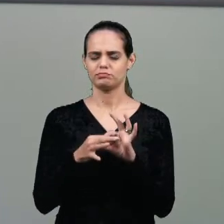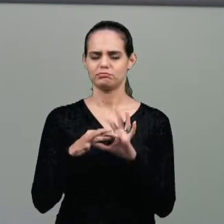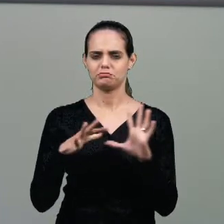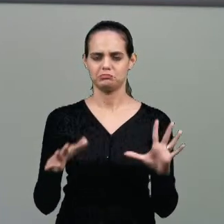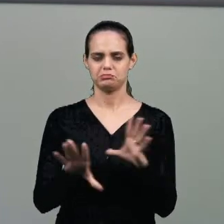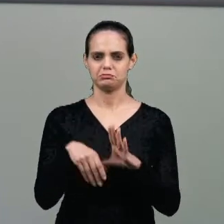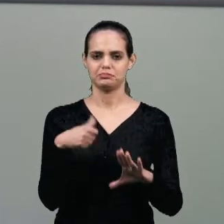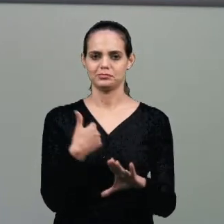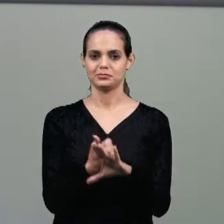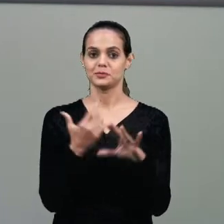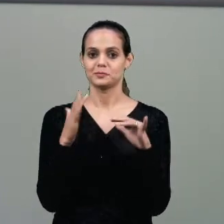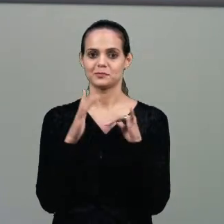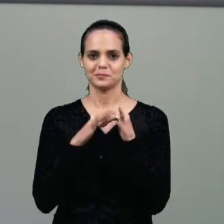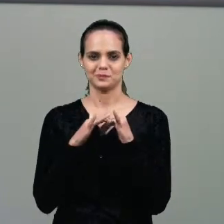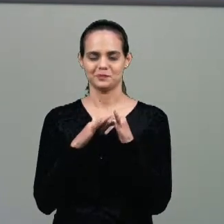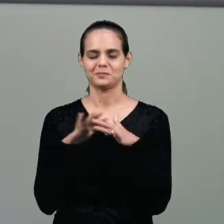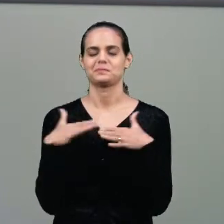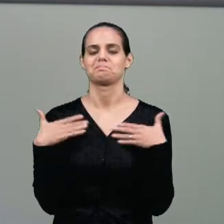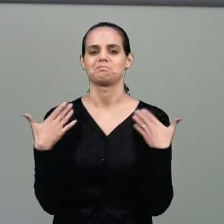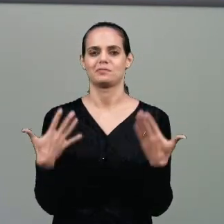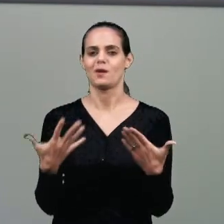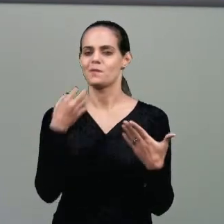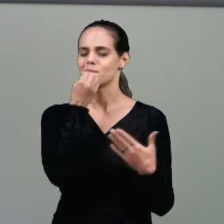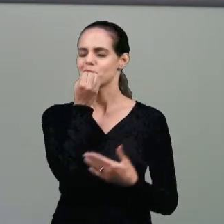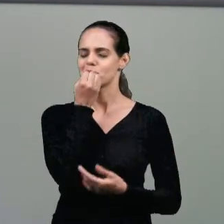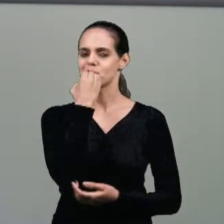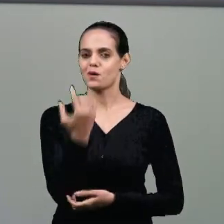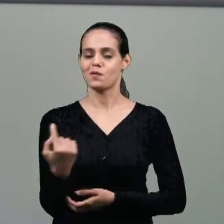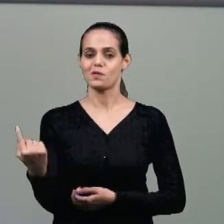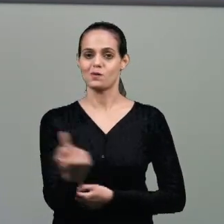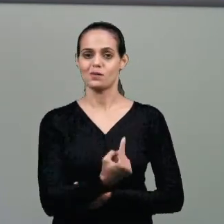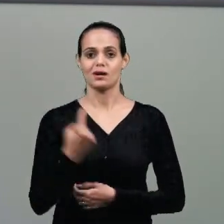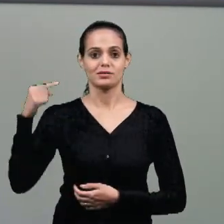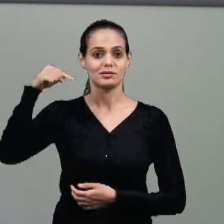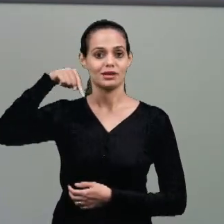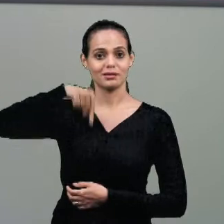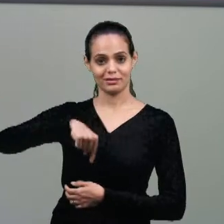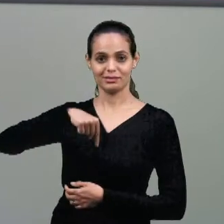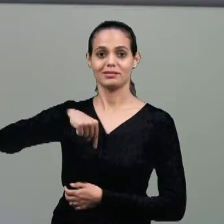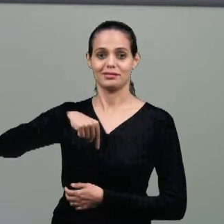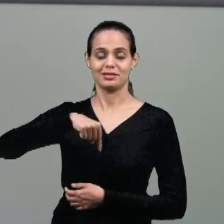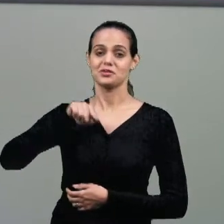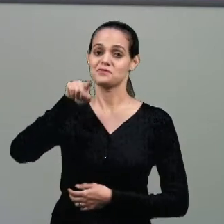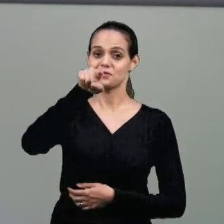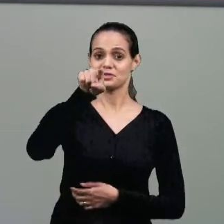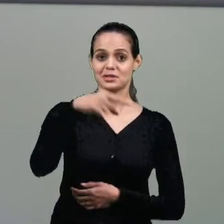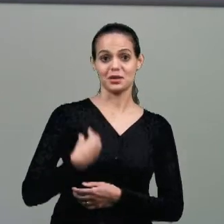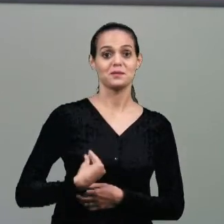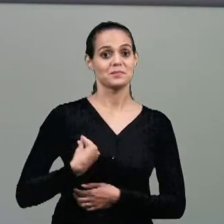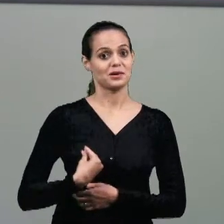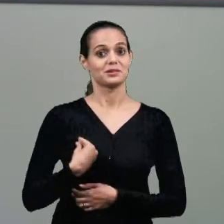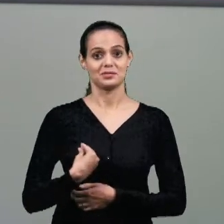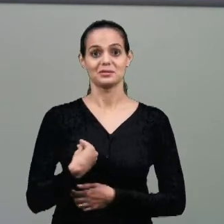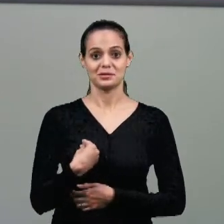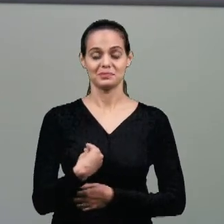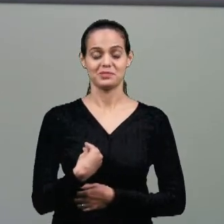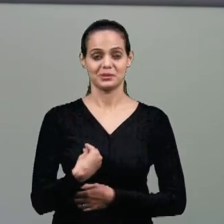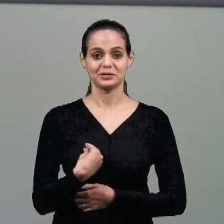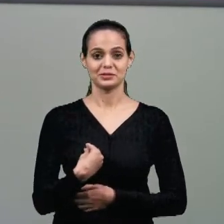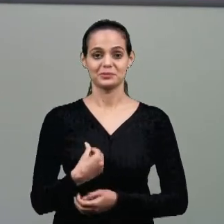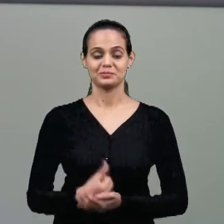canal no YouTube. Então, é muito bom a gente estar aqui e você que está participando está